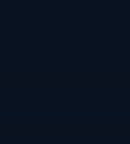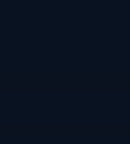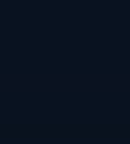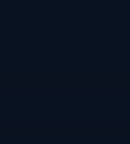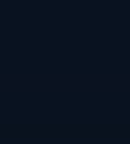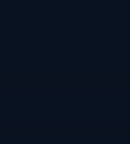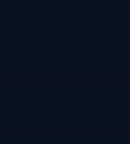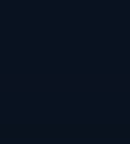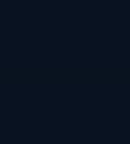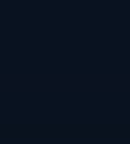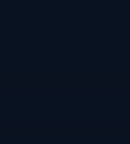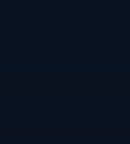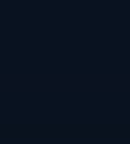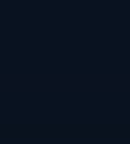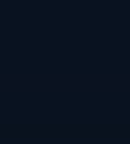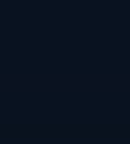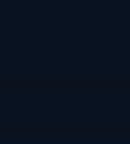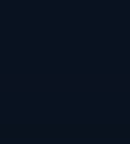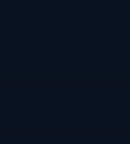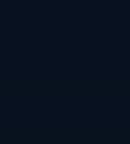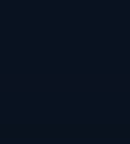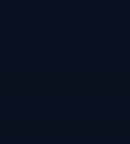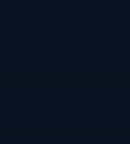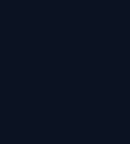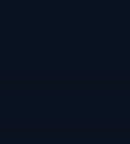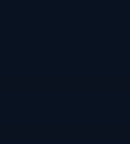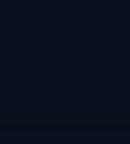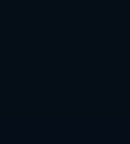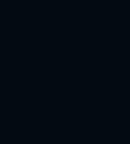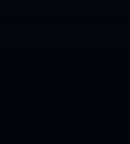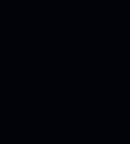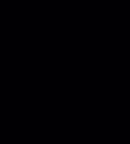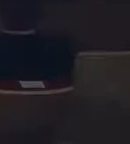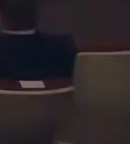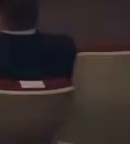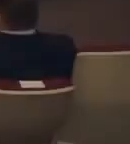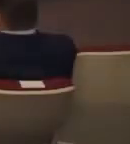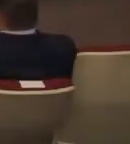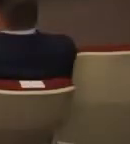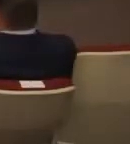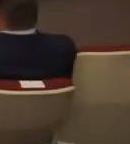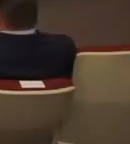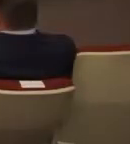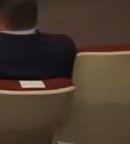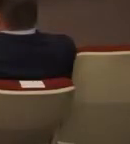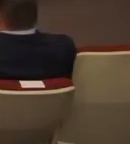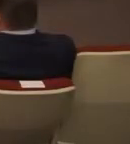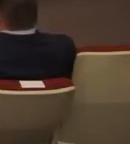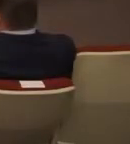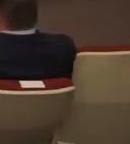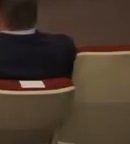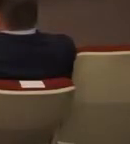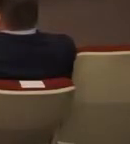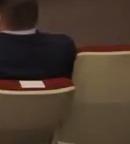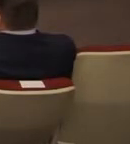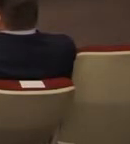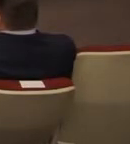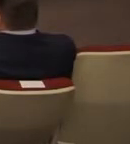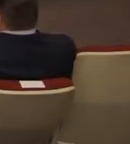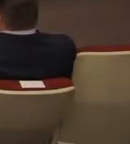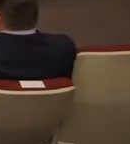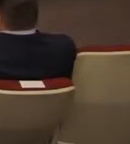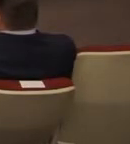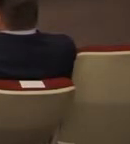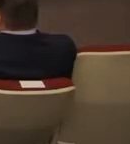daremos início à sessão solene do órgão especial do Colégio de Procuradores de Justiça comemorativa do